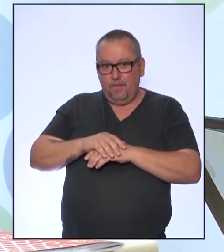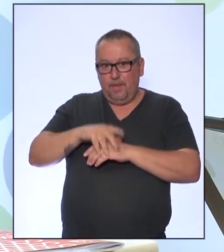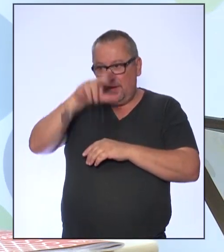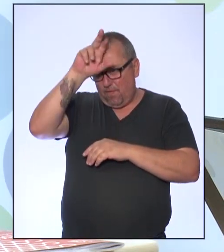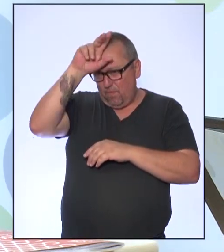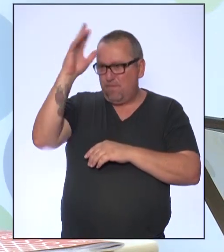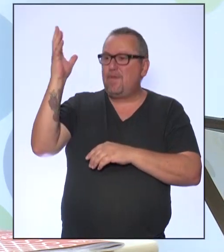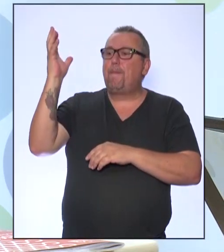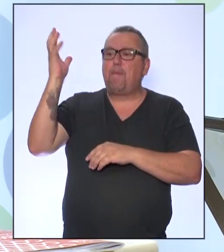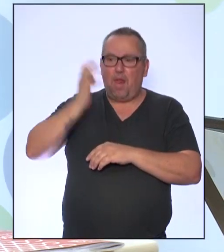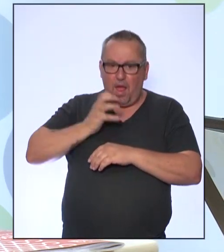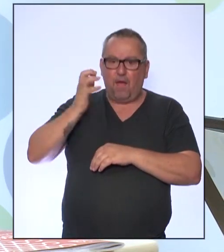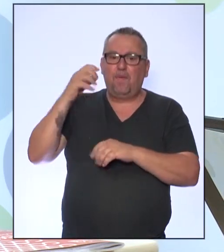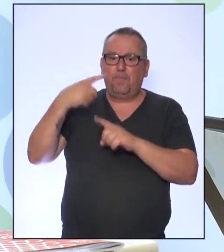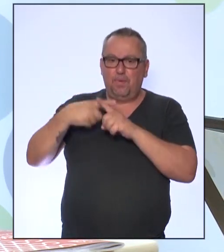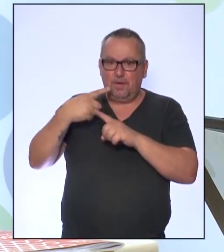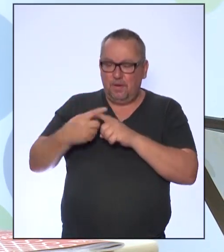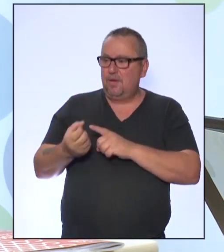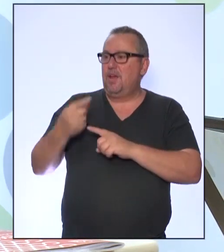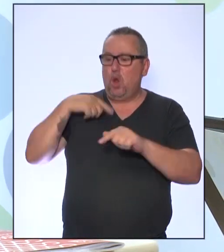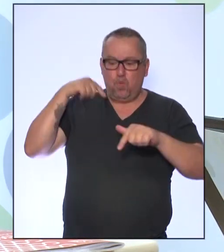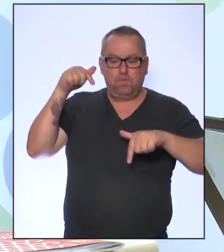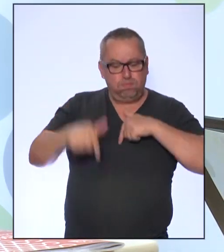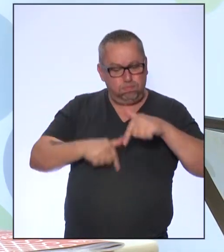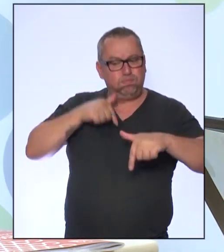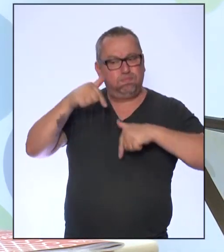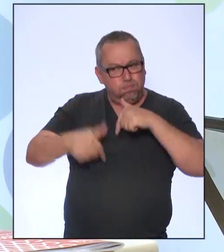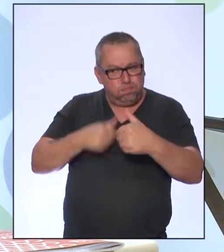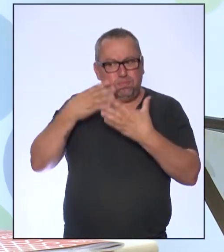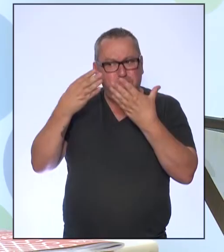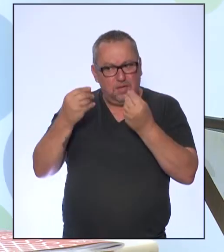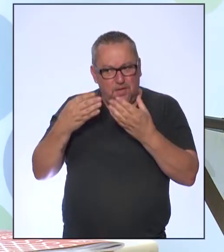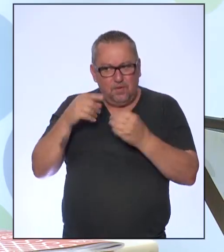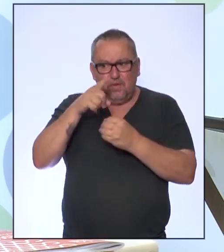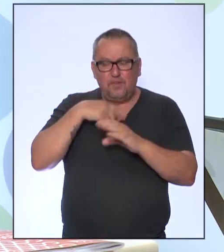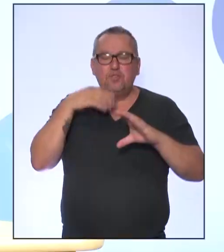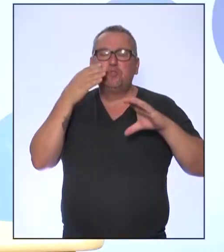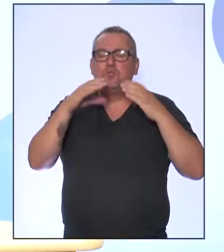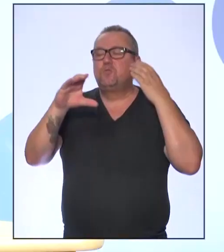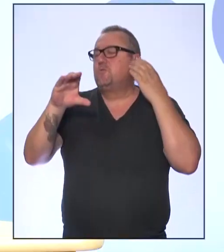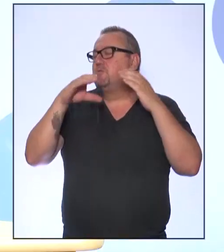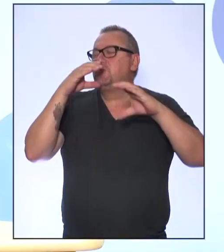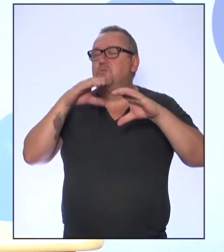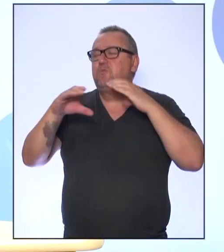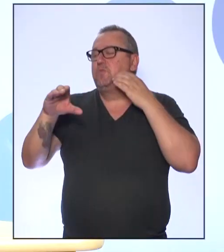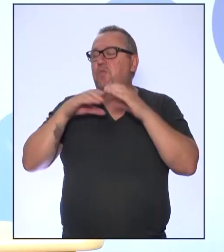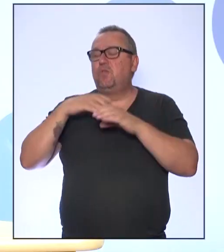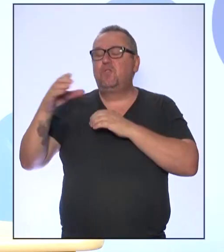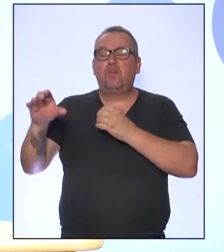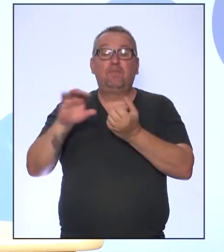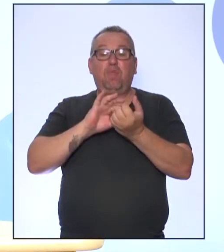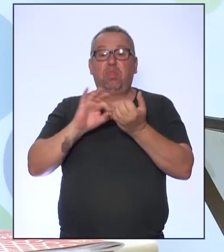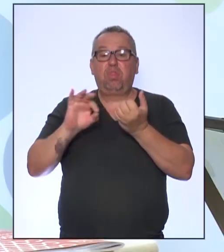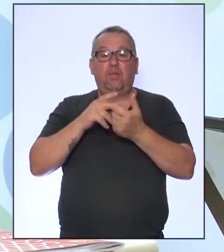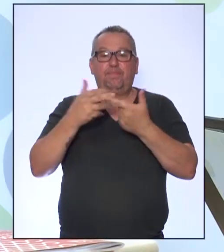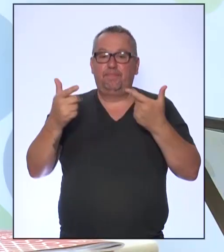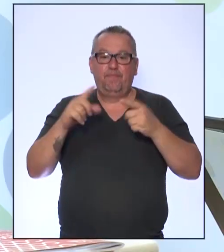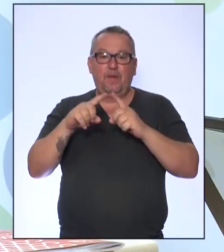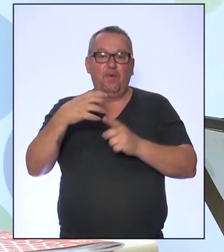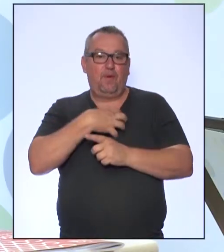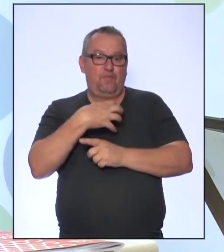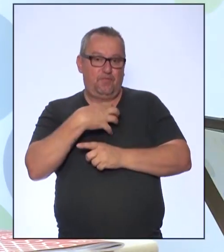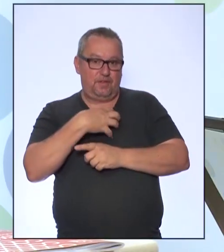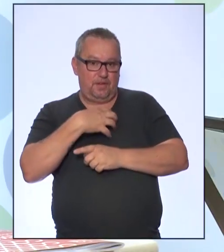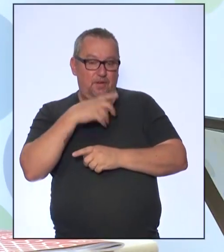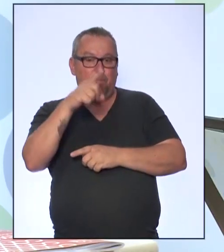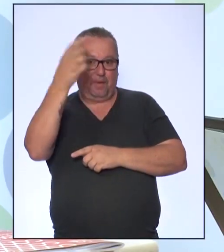muito brava, porque a formiga fala assim: poxa vida, eu trabalhei tanto e você ficou cantando, ficou ali no lazer. Então, é uma forma